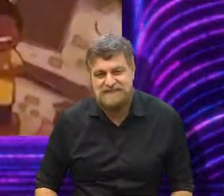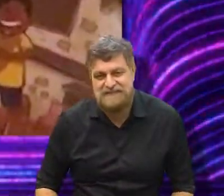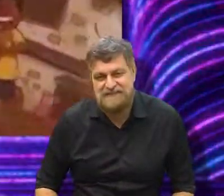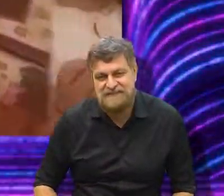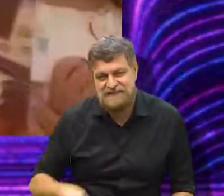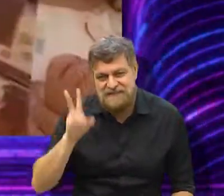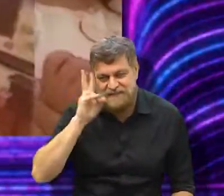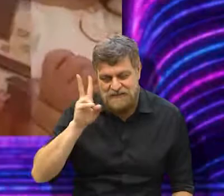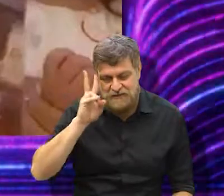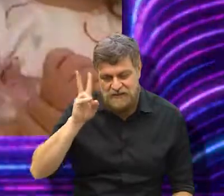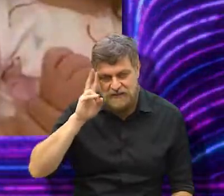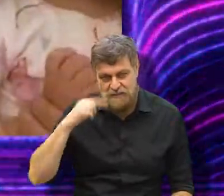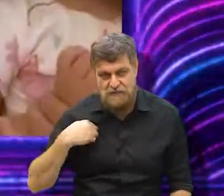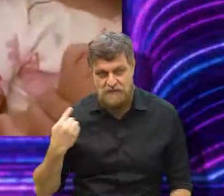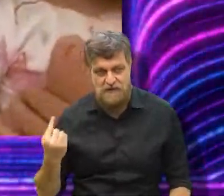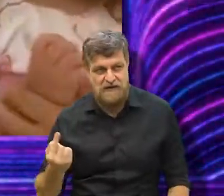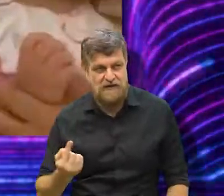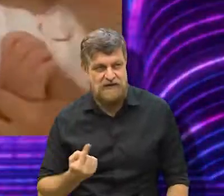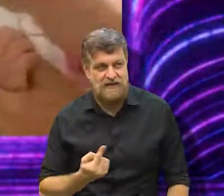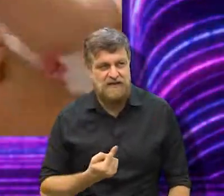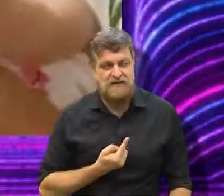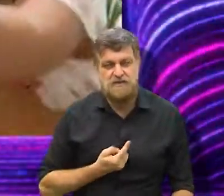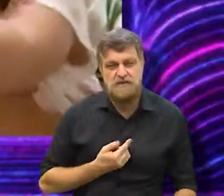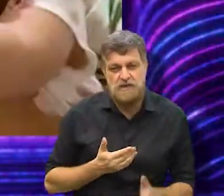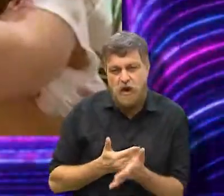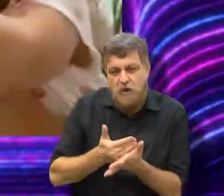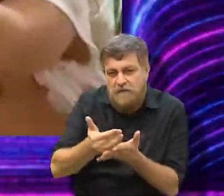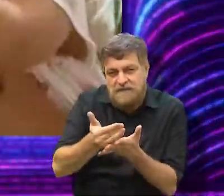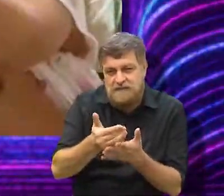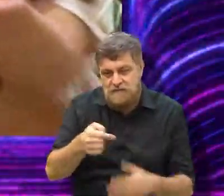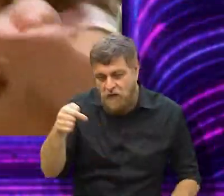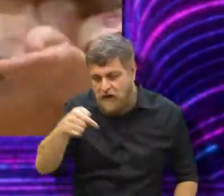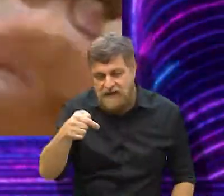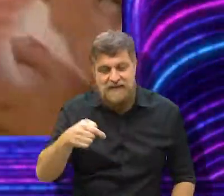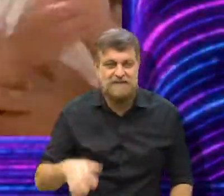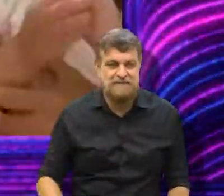Também porque a gente pegamos em papel e foi...